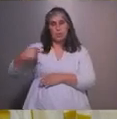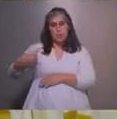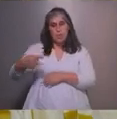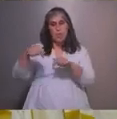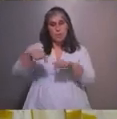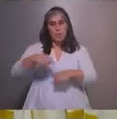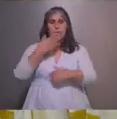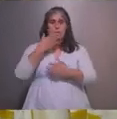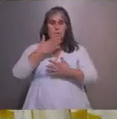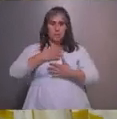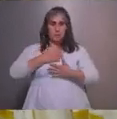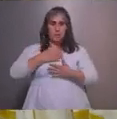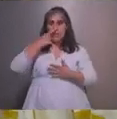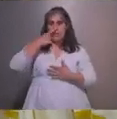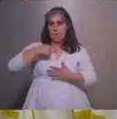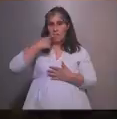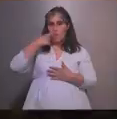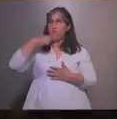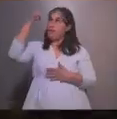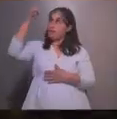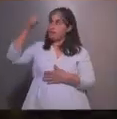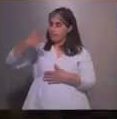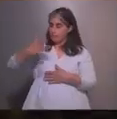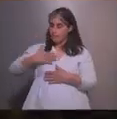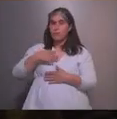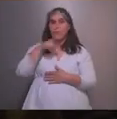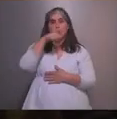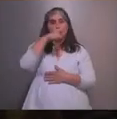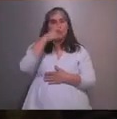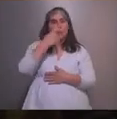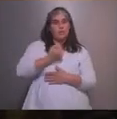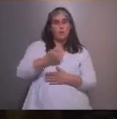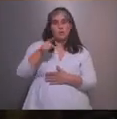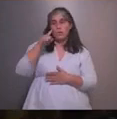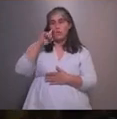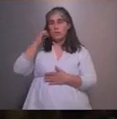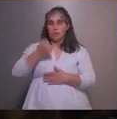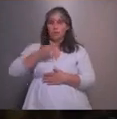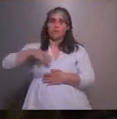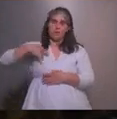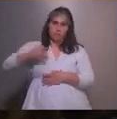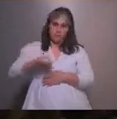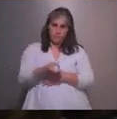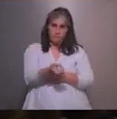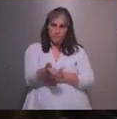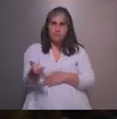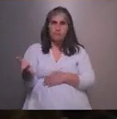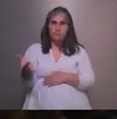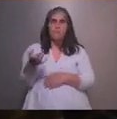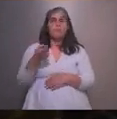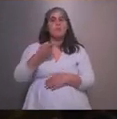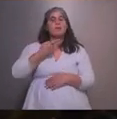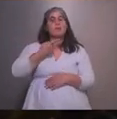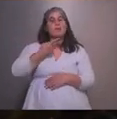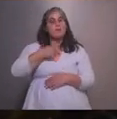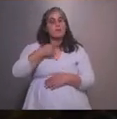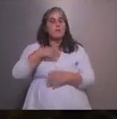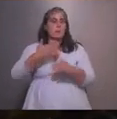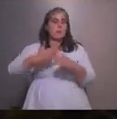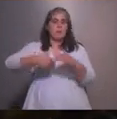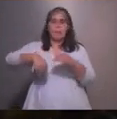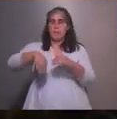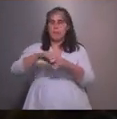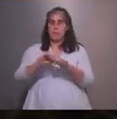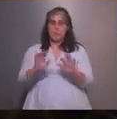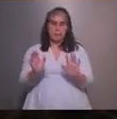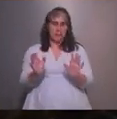hoje. Perdoai-nos as nossas ofensas, assim como nós perdoamos a quem nos tem ofendido. Não